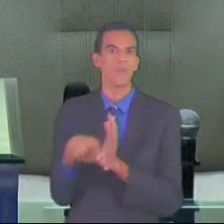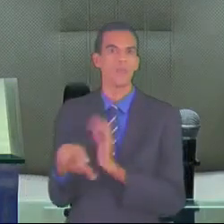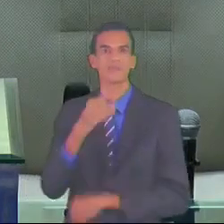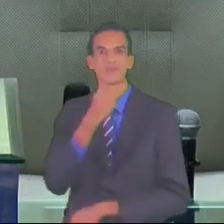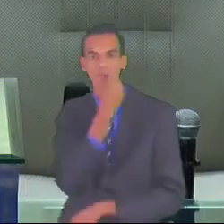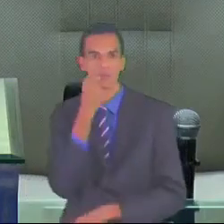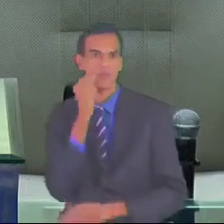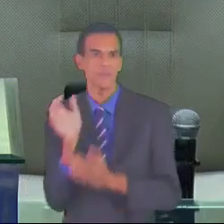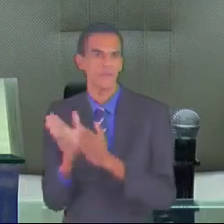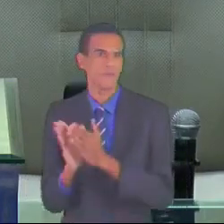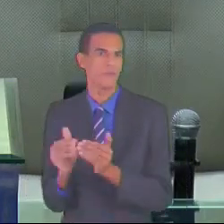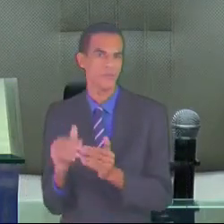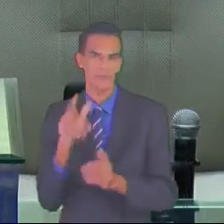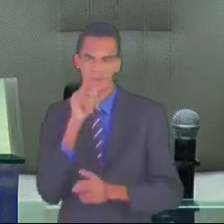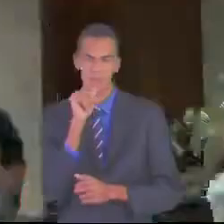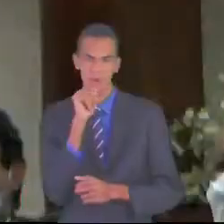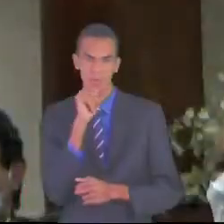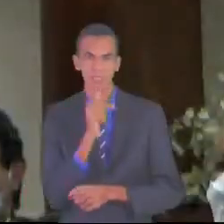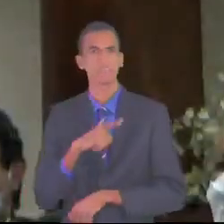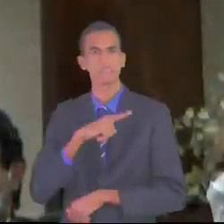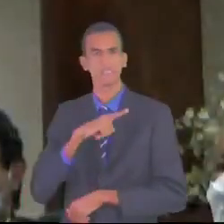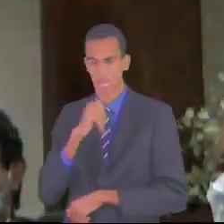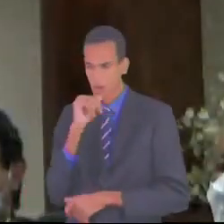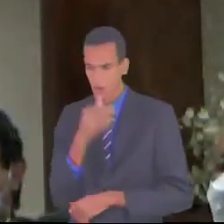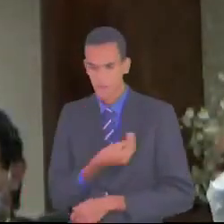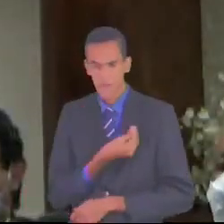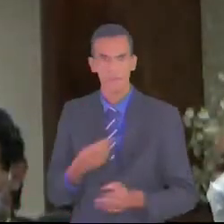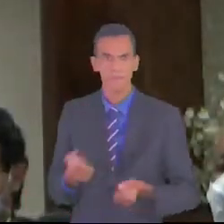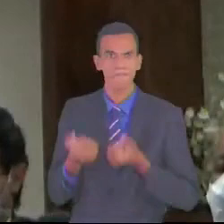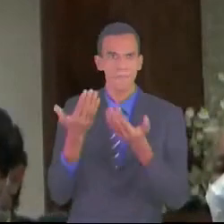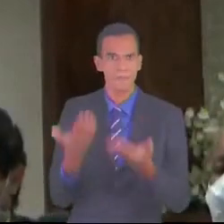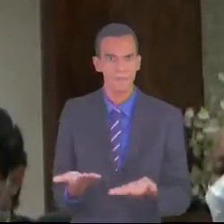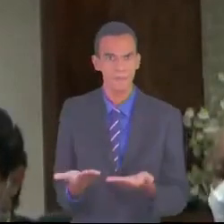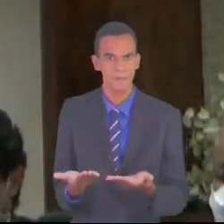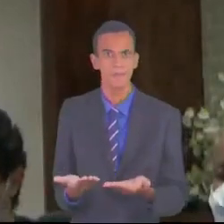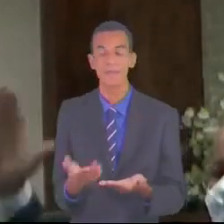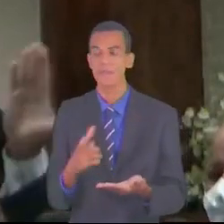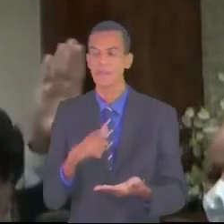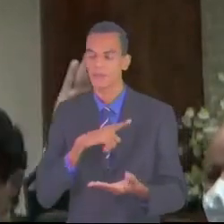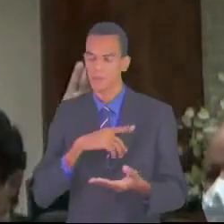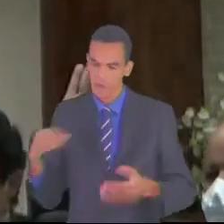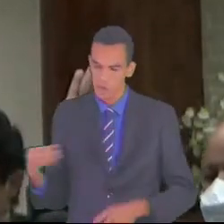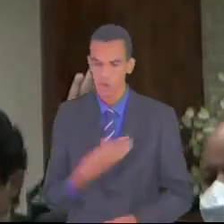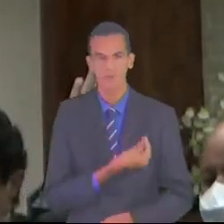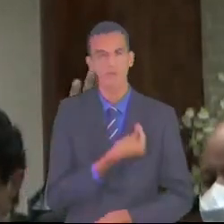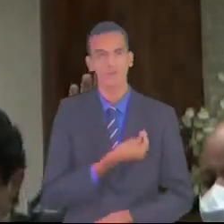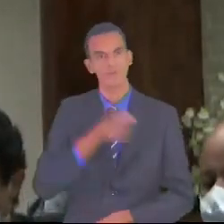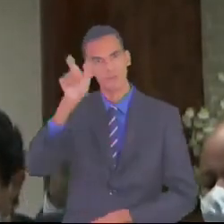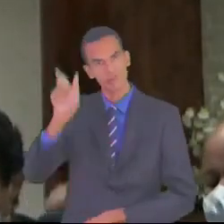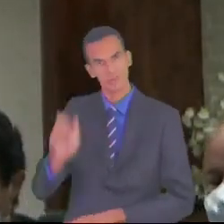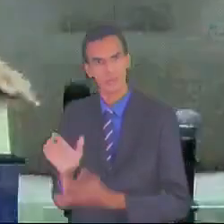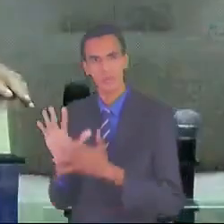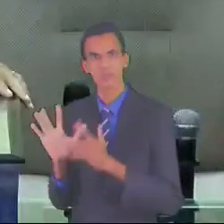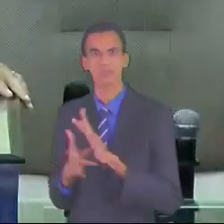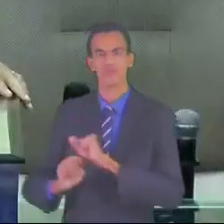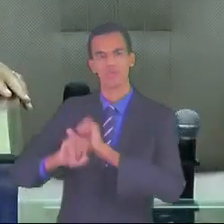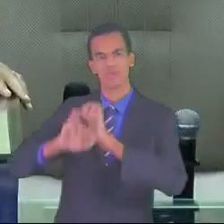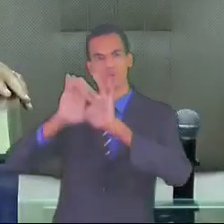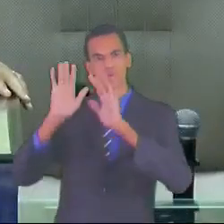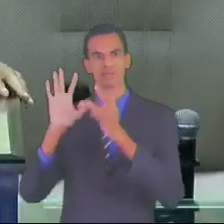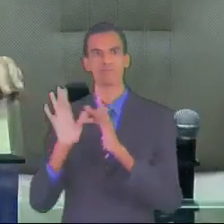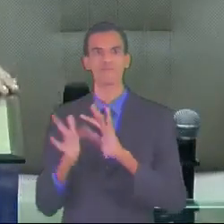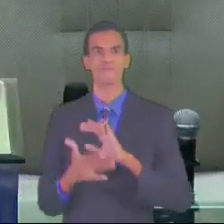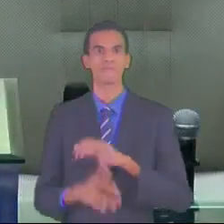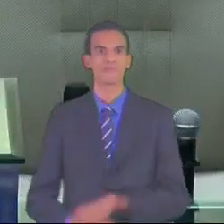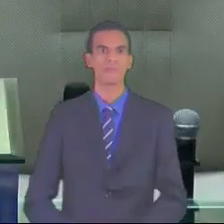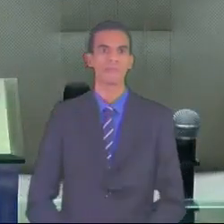vai pedir água, e ele tem água viva para dar para ela, e ela vai ter uma nova vida na presença dele. Glórias a Jesus.